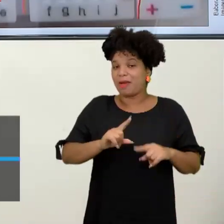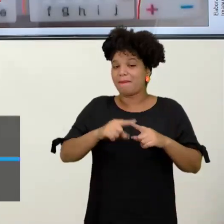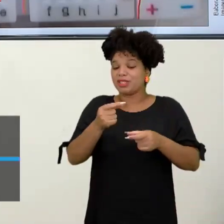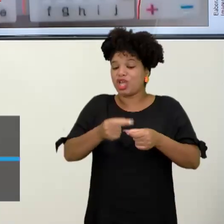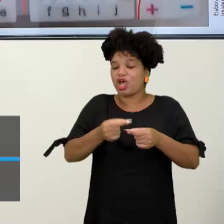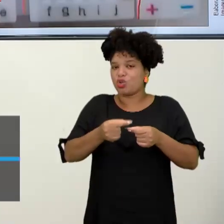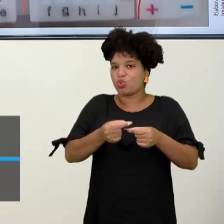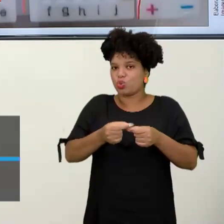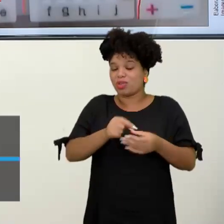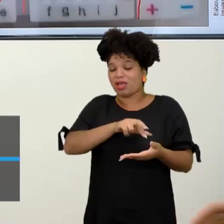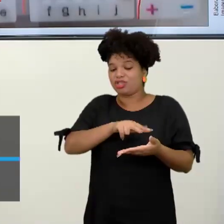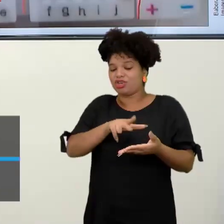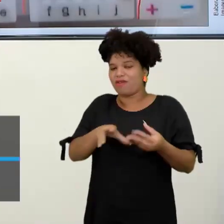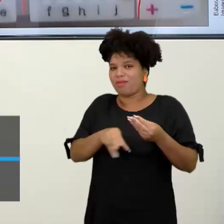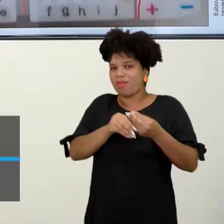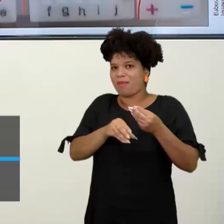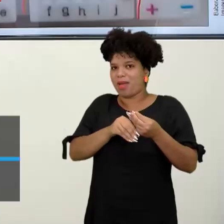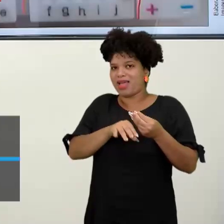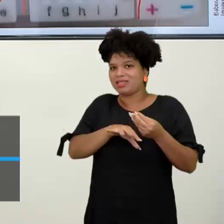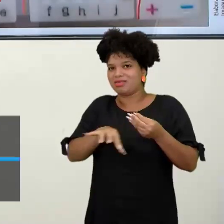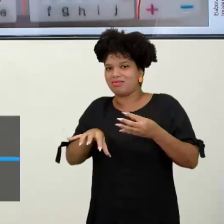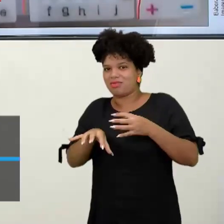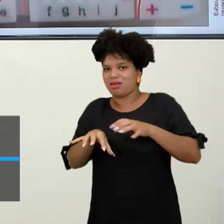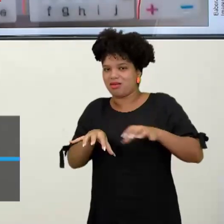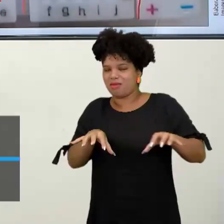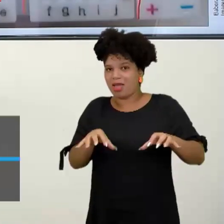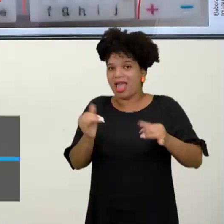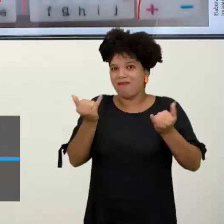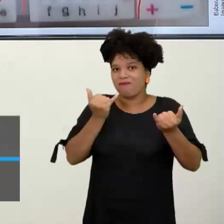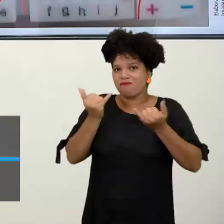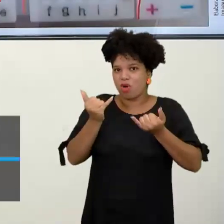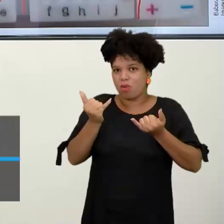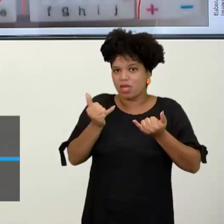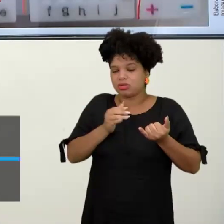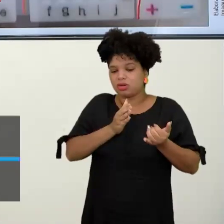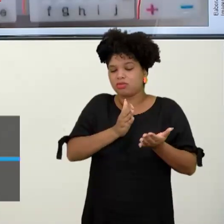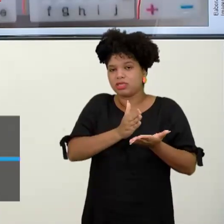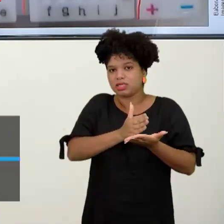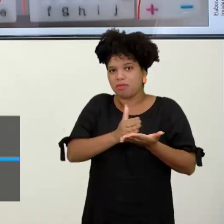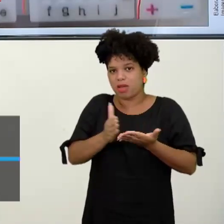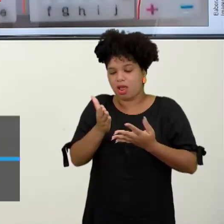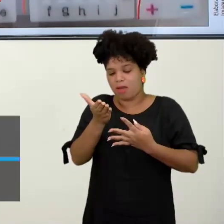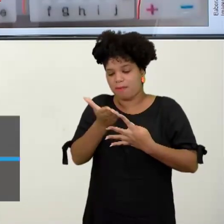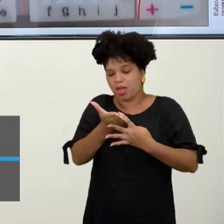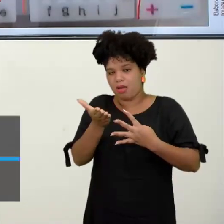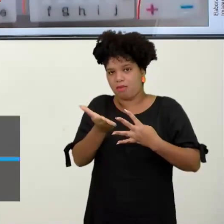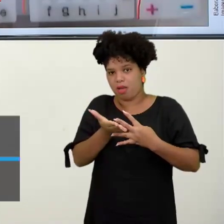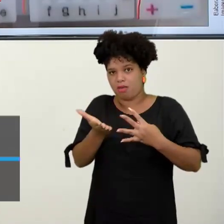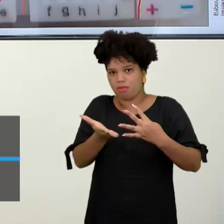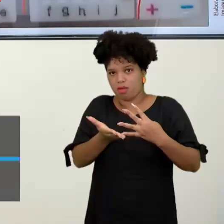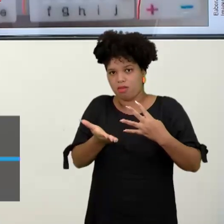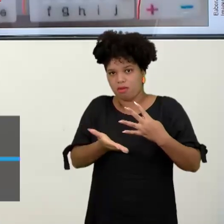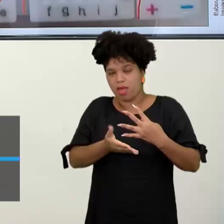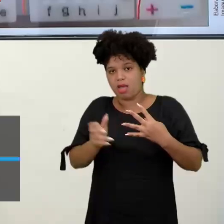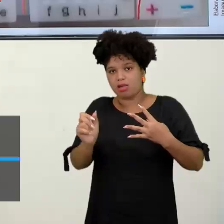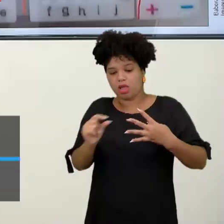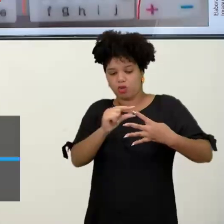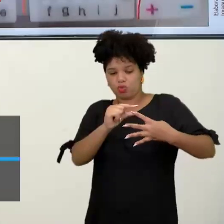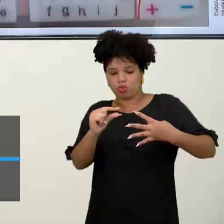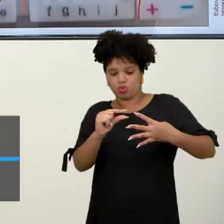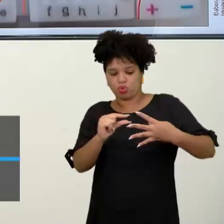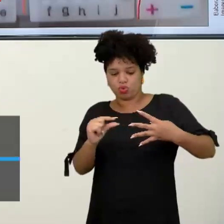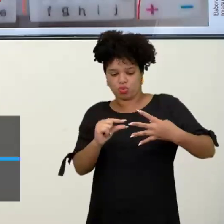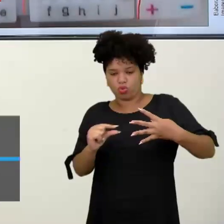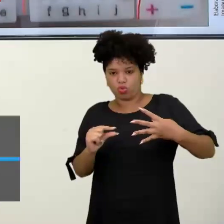vários componentes que são separados, a informação neles é separada, a gente consegue programar lugar a lugar.